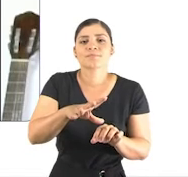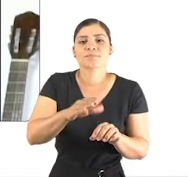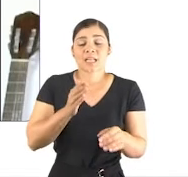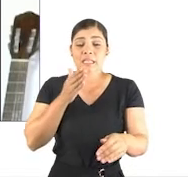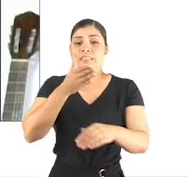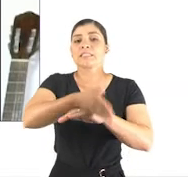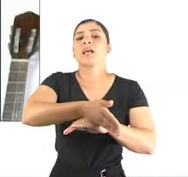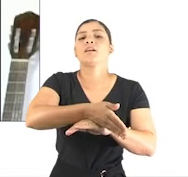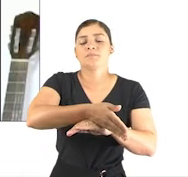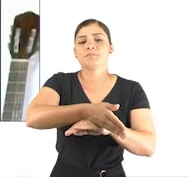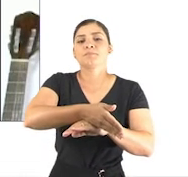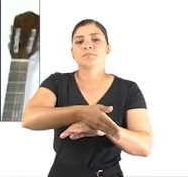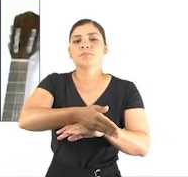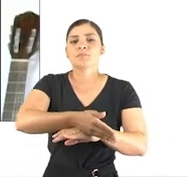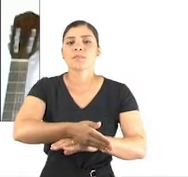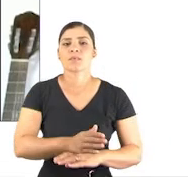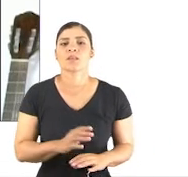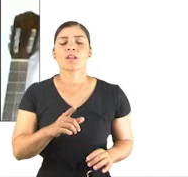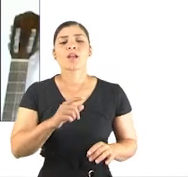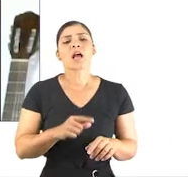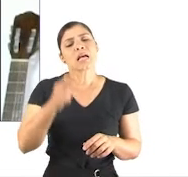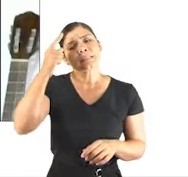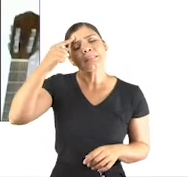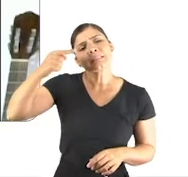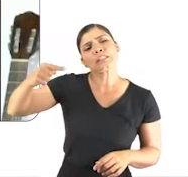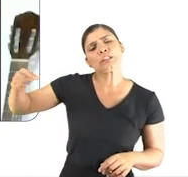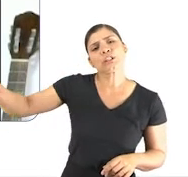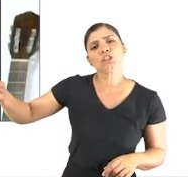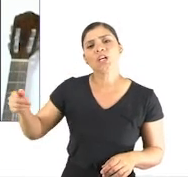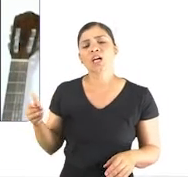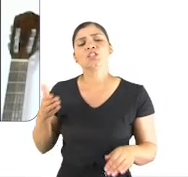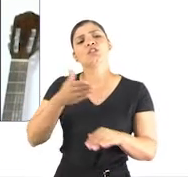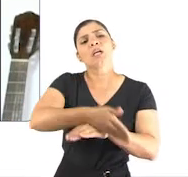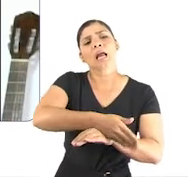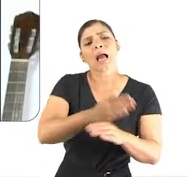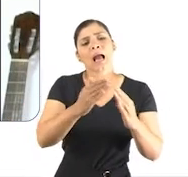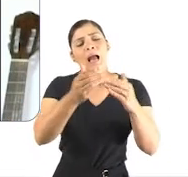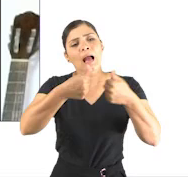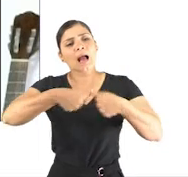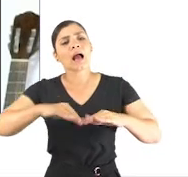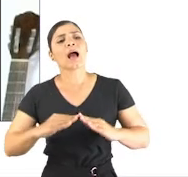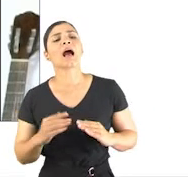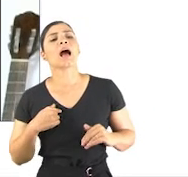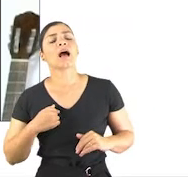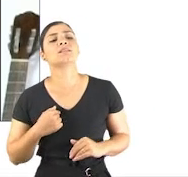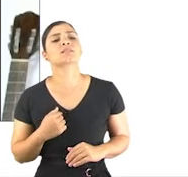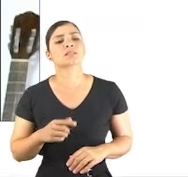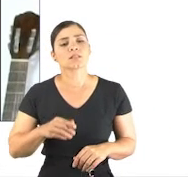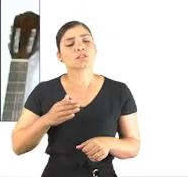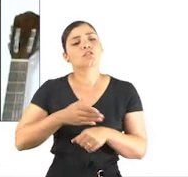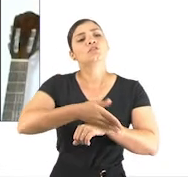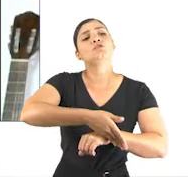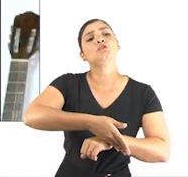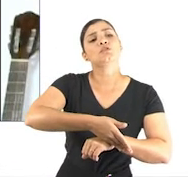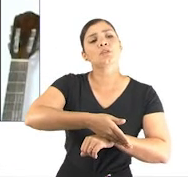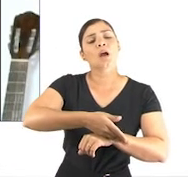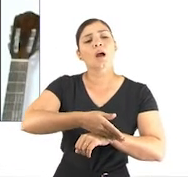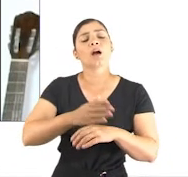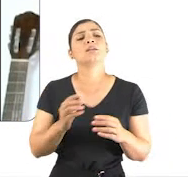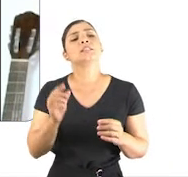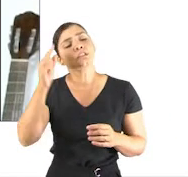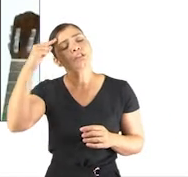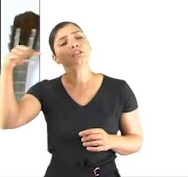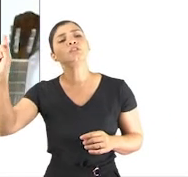de qual a previsão que está sendo a entrega do material. Então, tanto na ida da informação para o fornecedor, como no